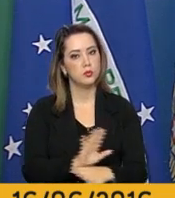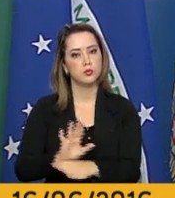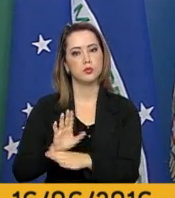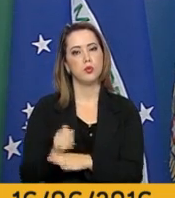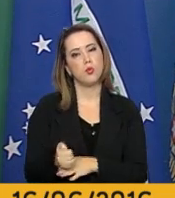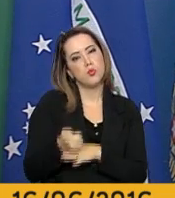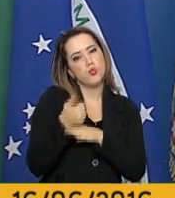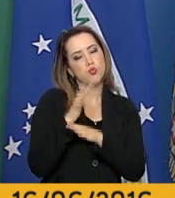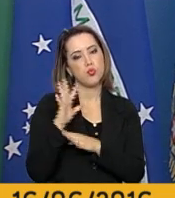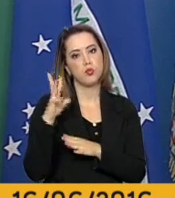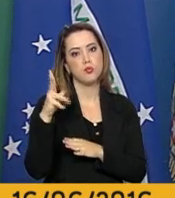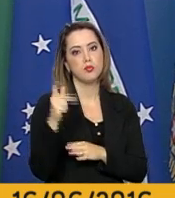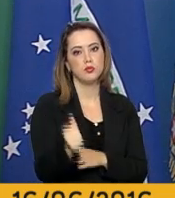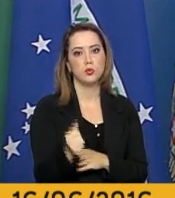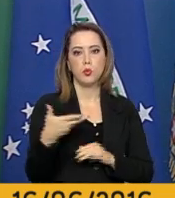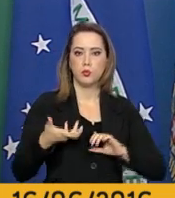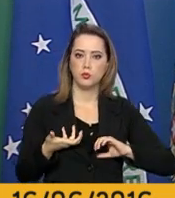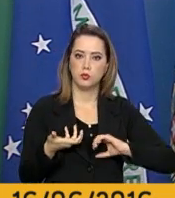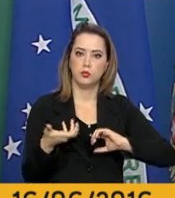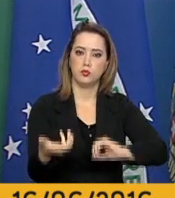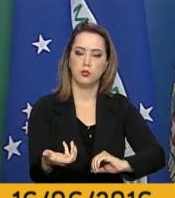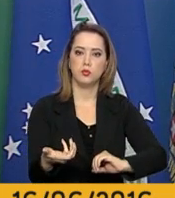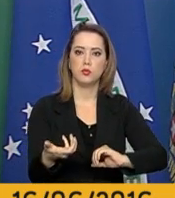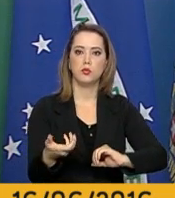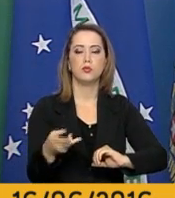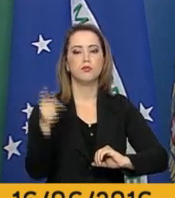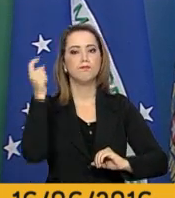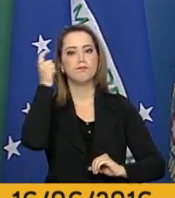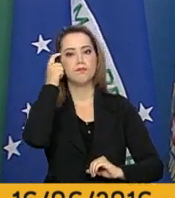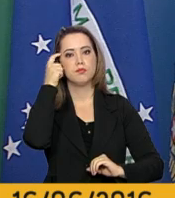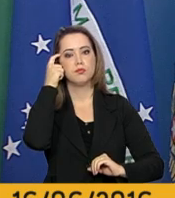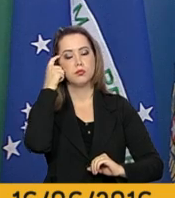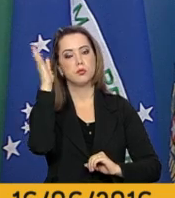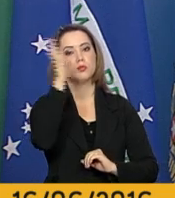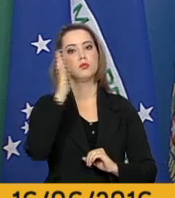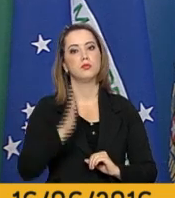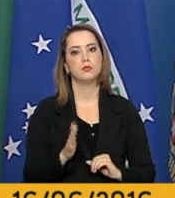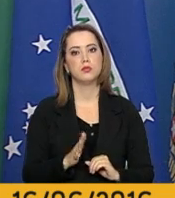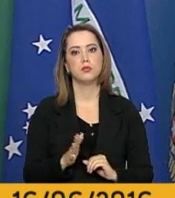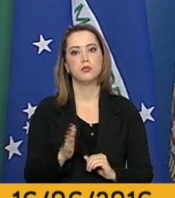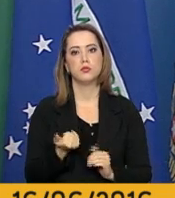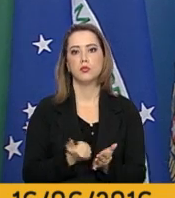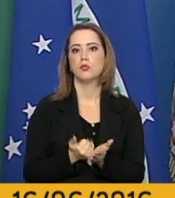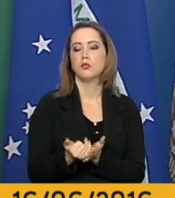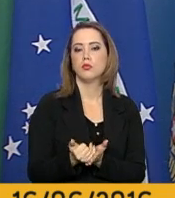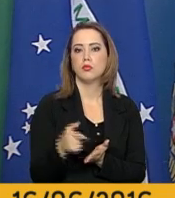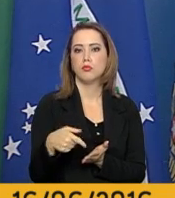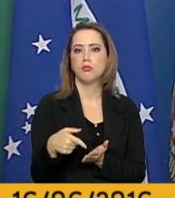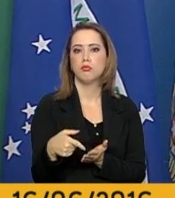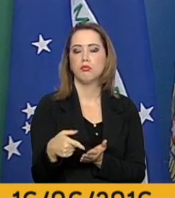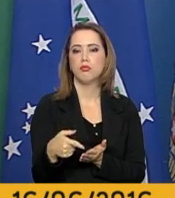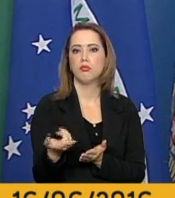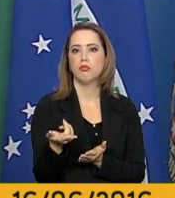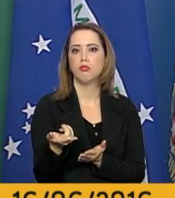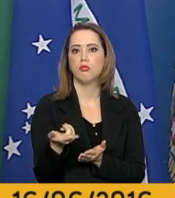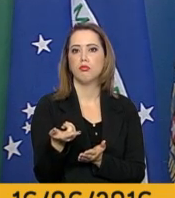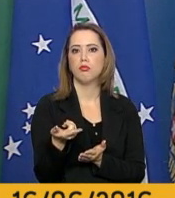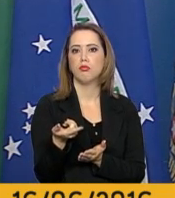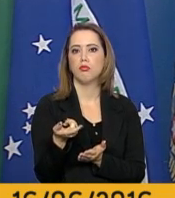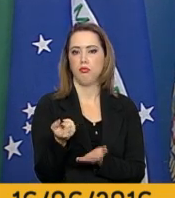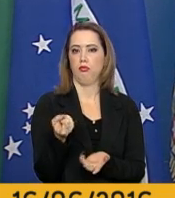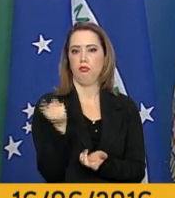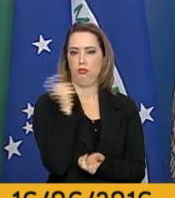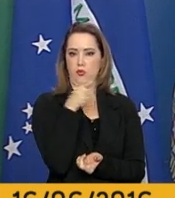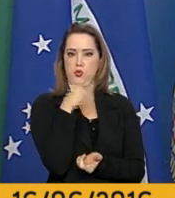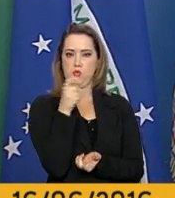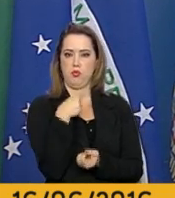totalidade daqueles que no Congresso Nacional pensam o Brasil, surge um fato, volto a dizer,